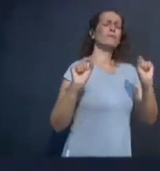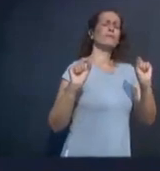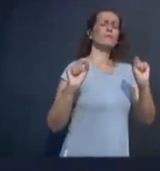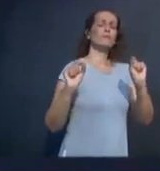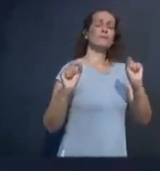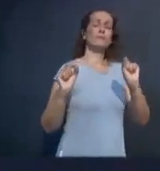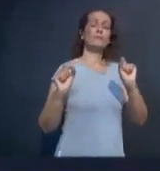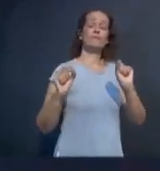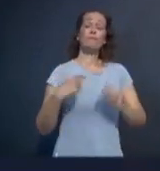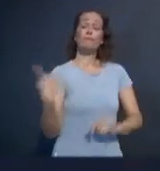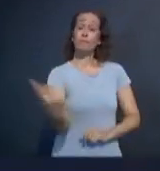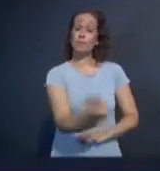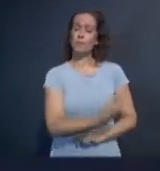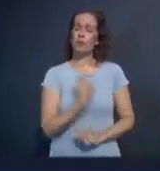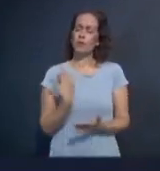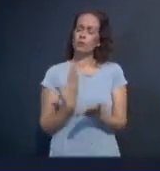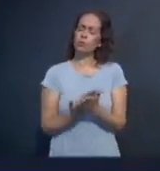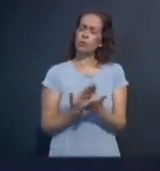Para que estudais.